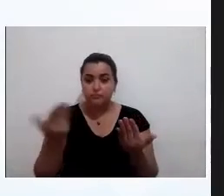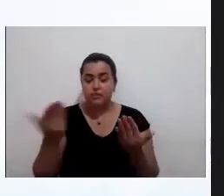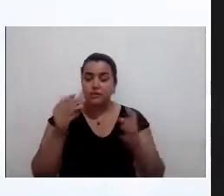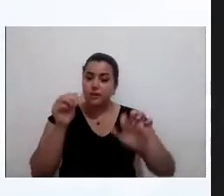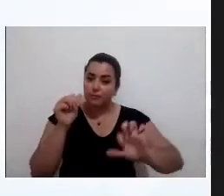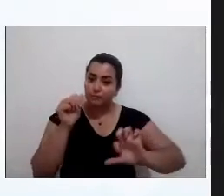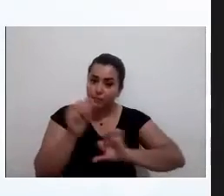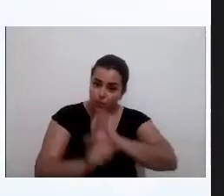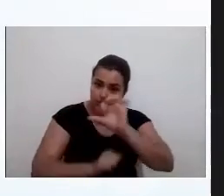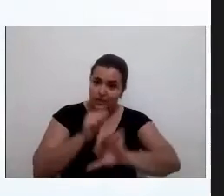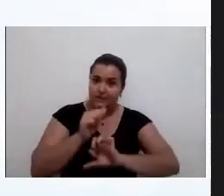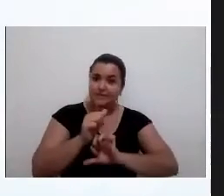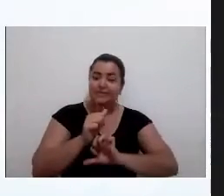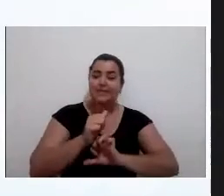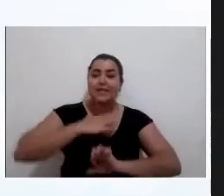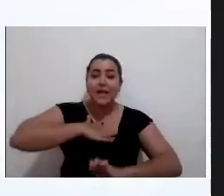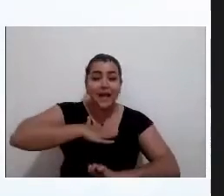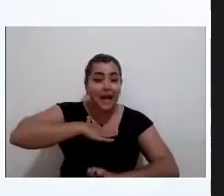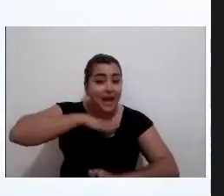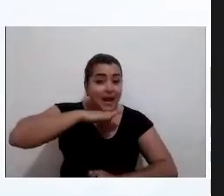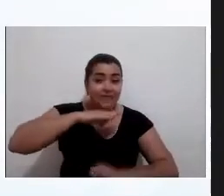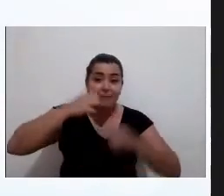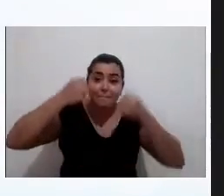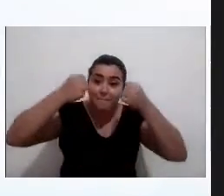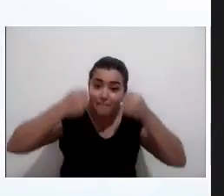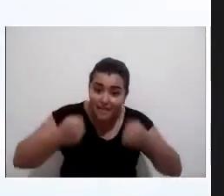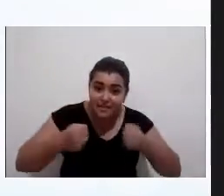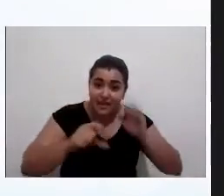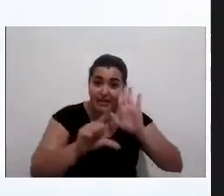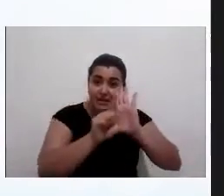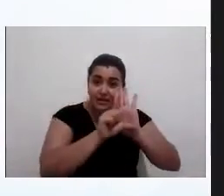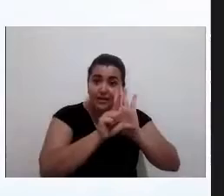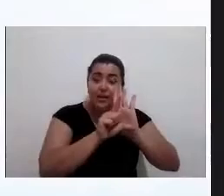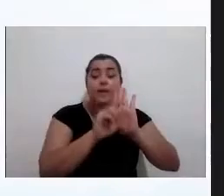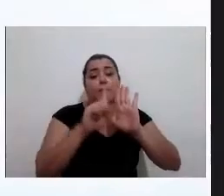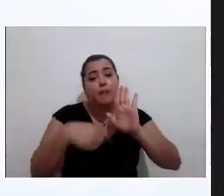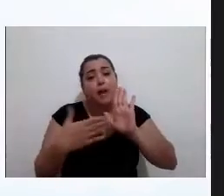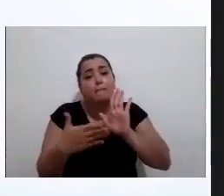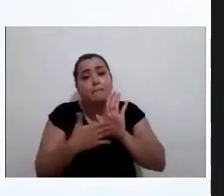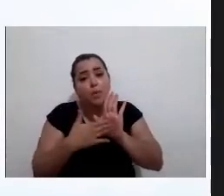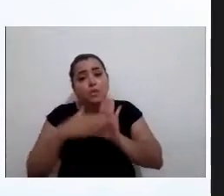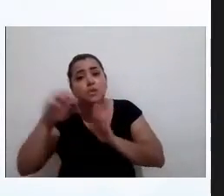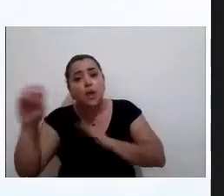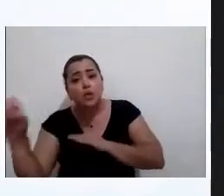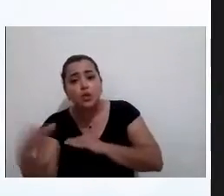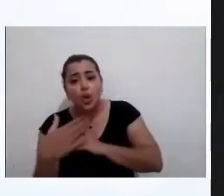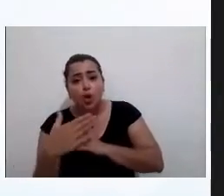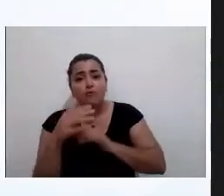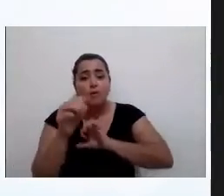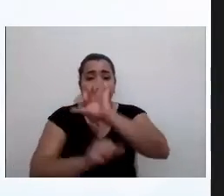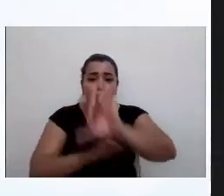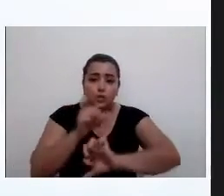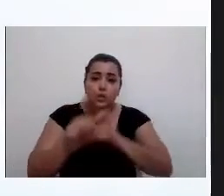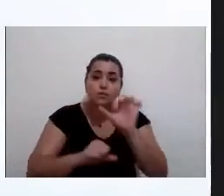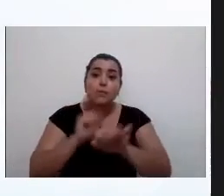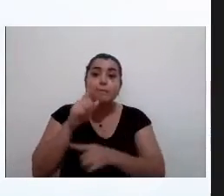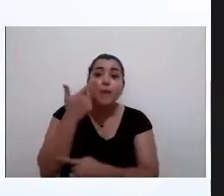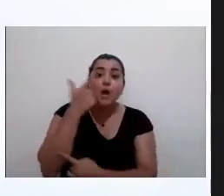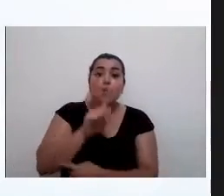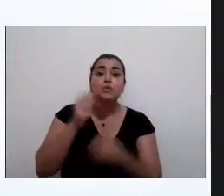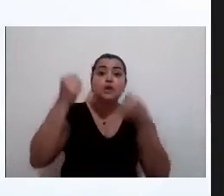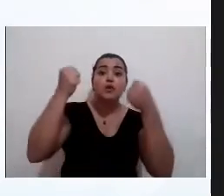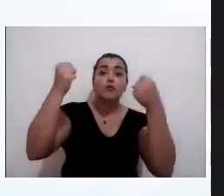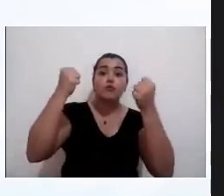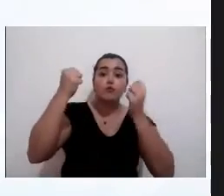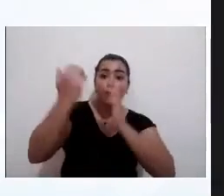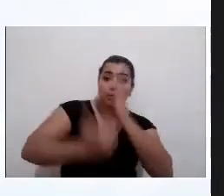fissuras graves e severas na lei, e propondo mudanças até que a gente consiga reunir força suficiente